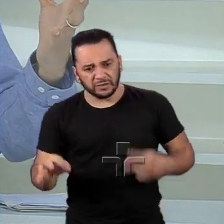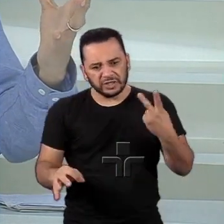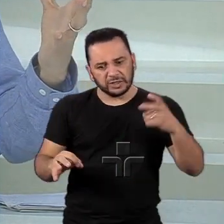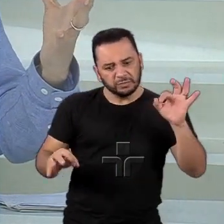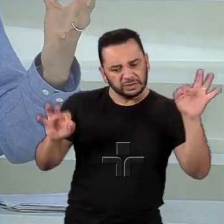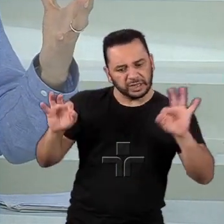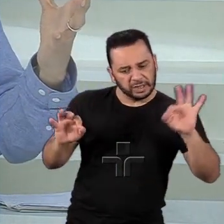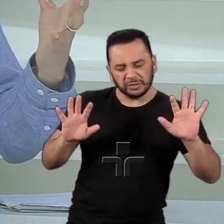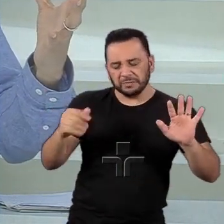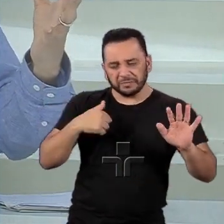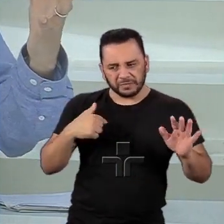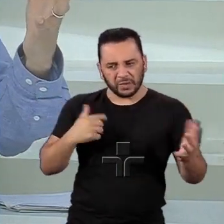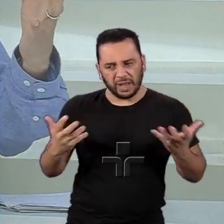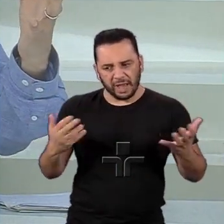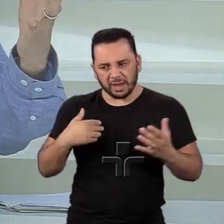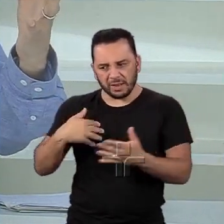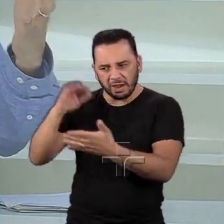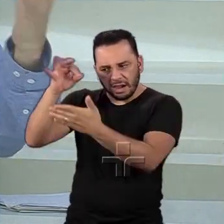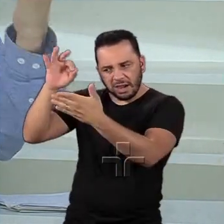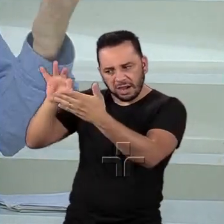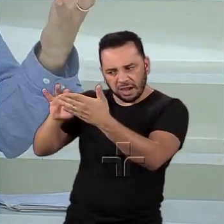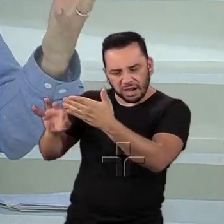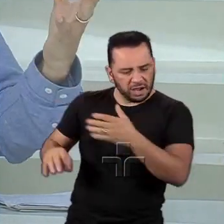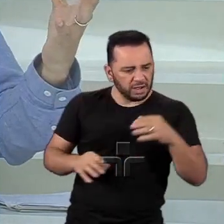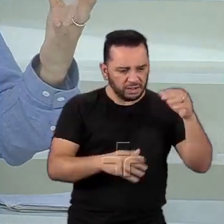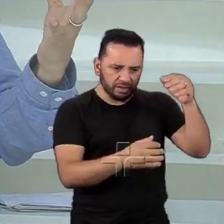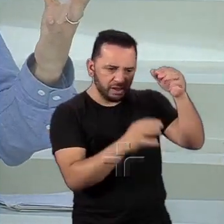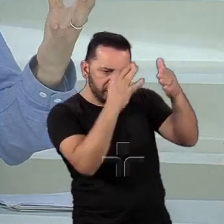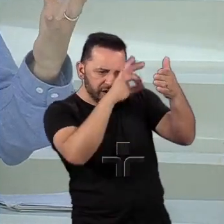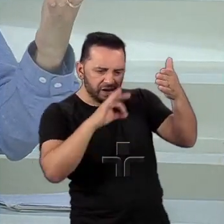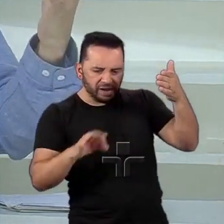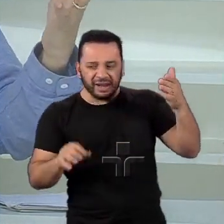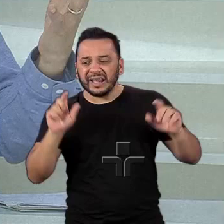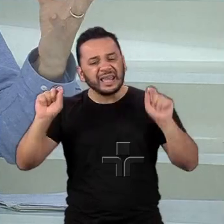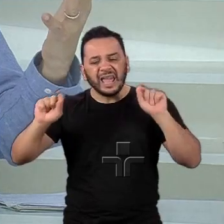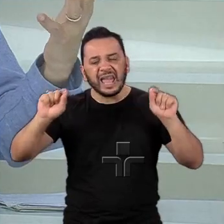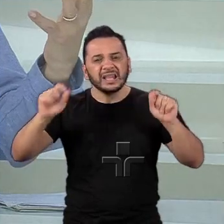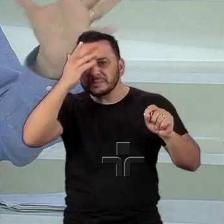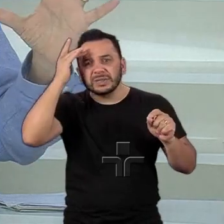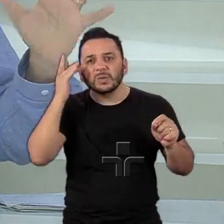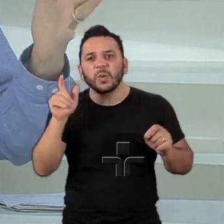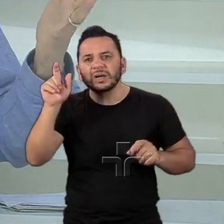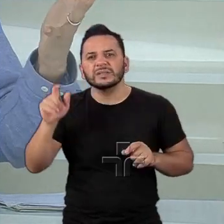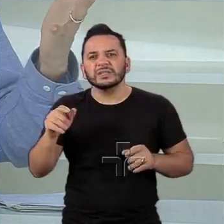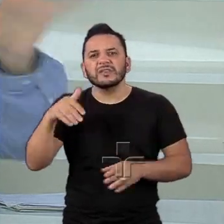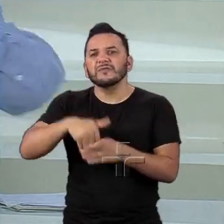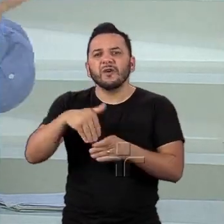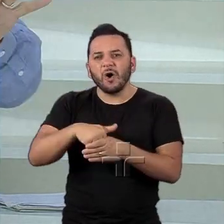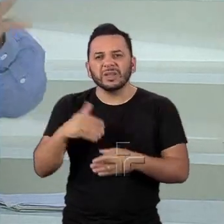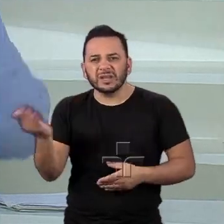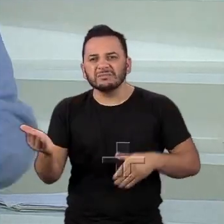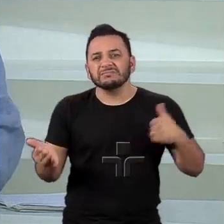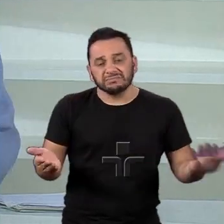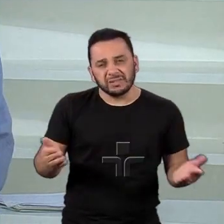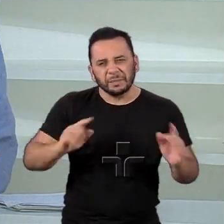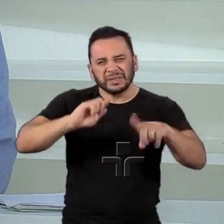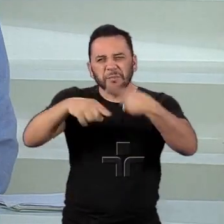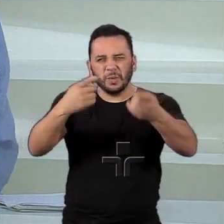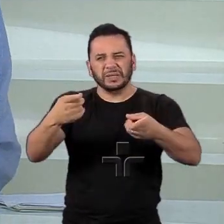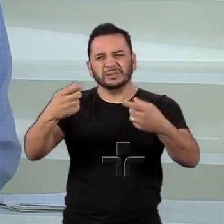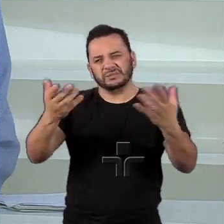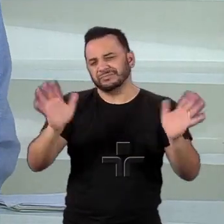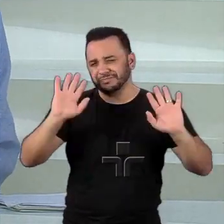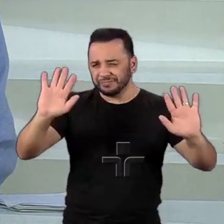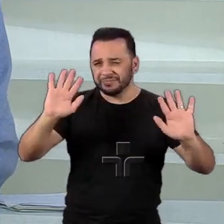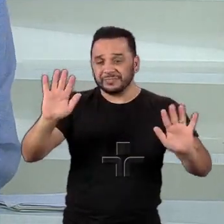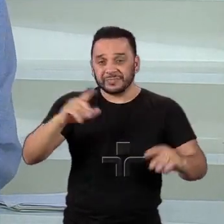oportunidade, analisar melhor o que é a composição desse 25% aqui e 25% aqui, porque são diferentes, não são uma coisa homogênea, mas isso pode ficar para depois.